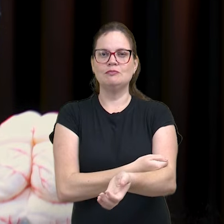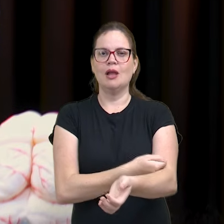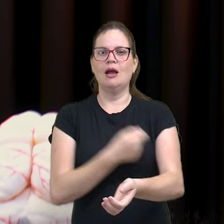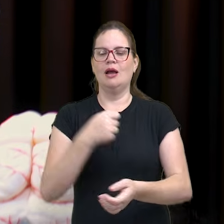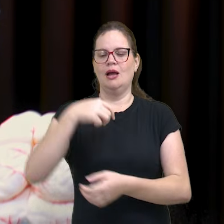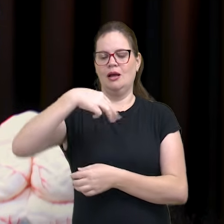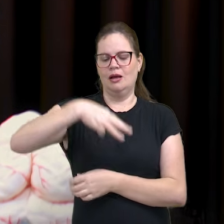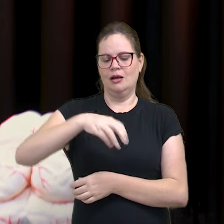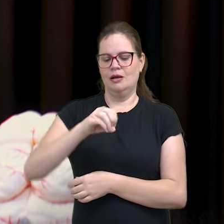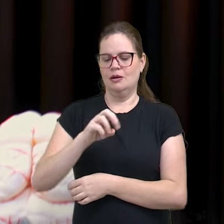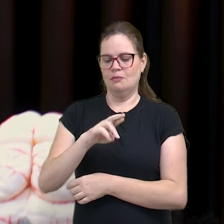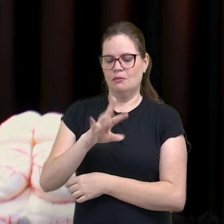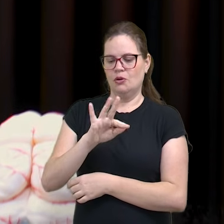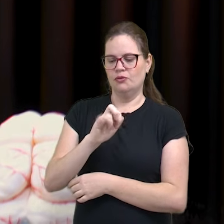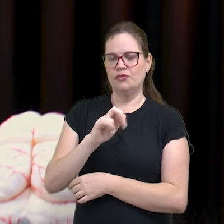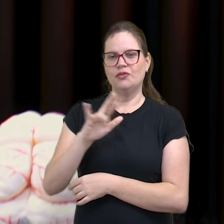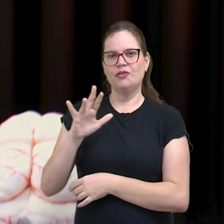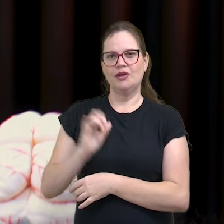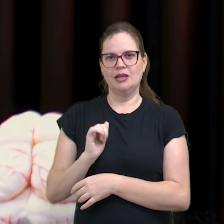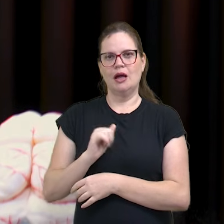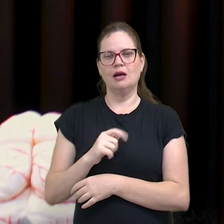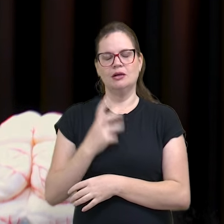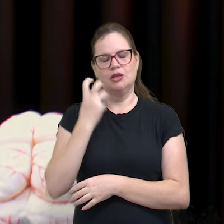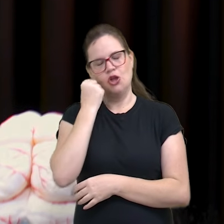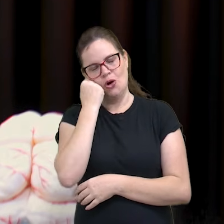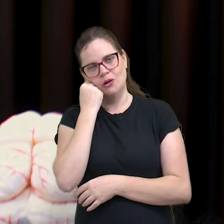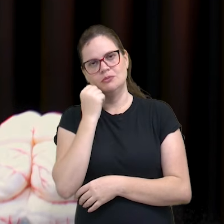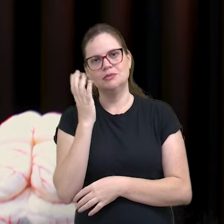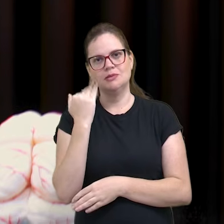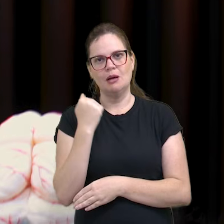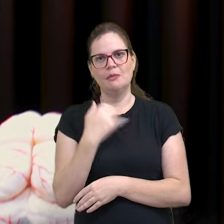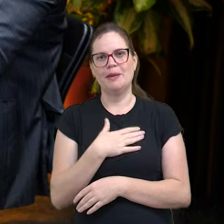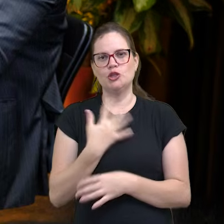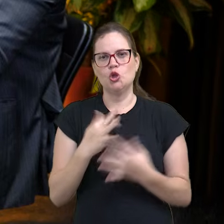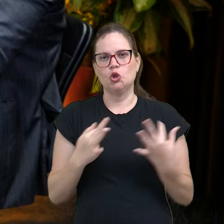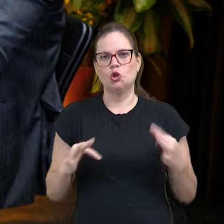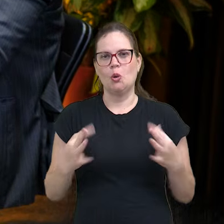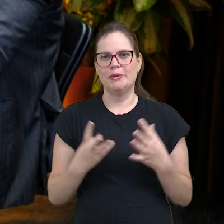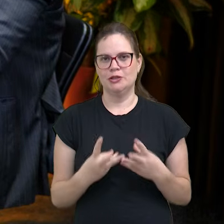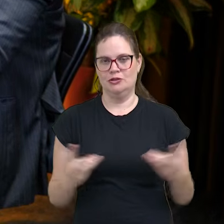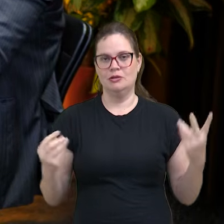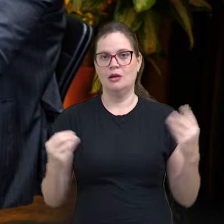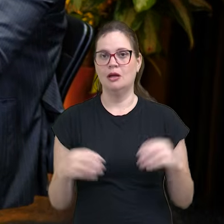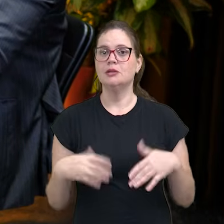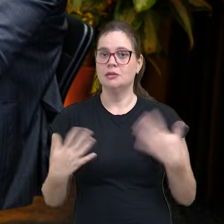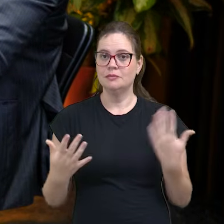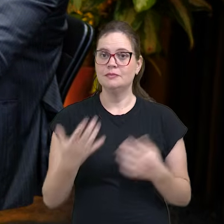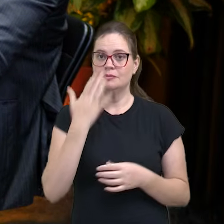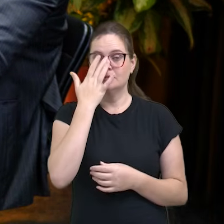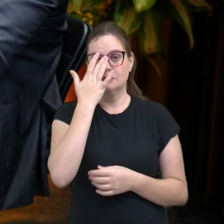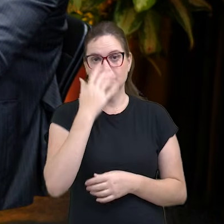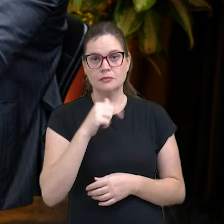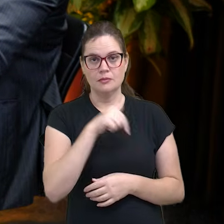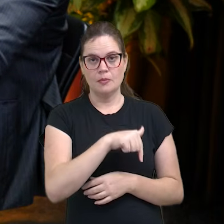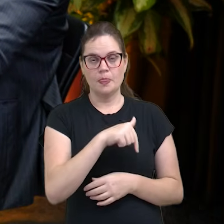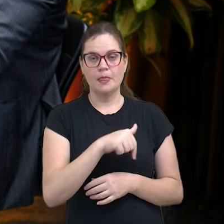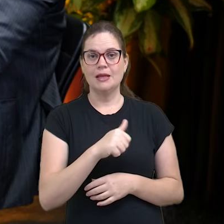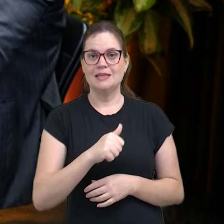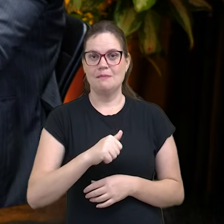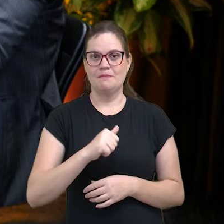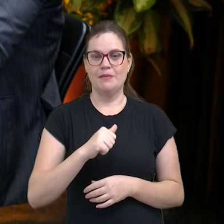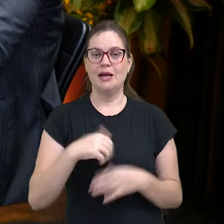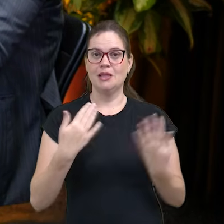que nós conhecemos aí como morfina. O detalhe é que a gente produz pouquinho. Ela é